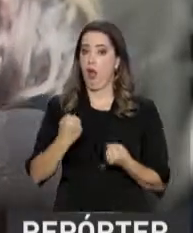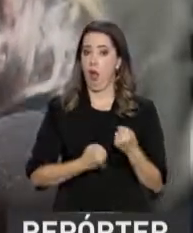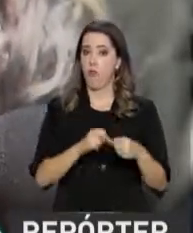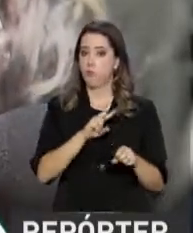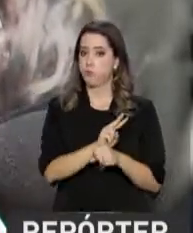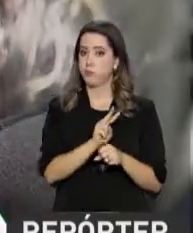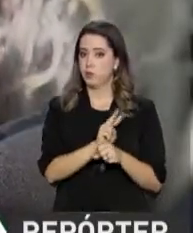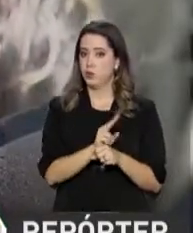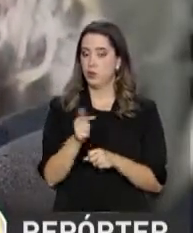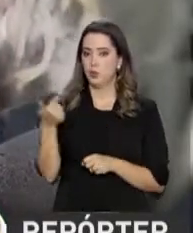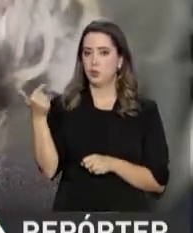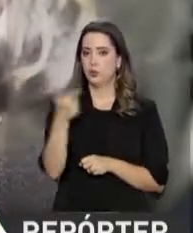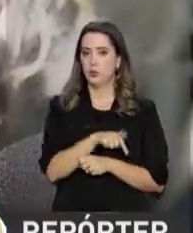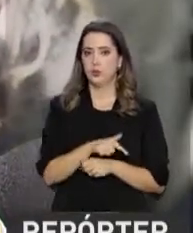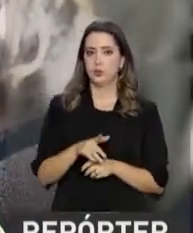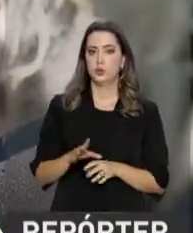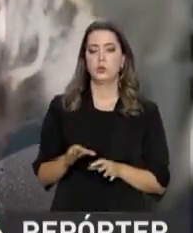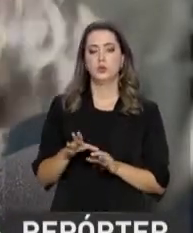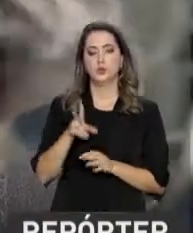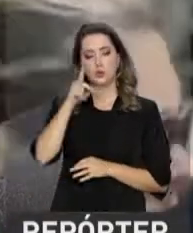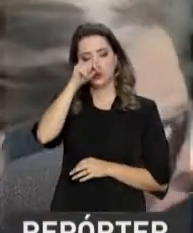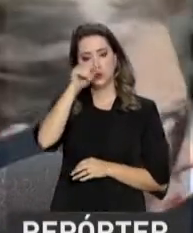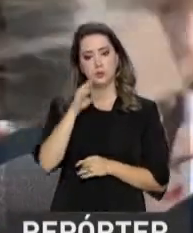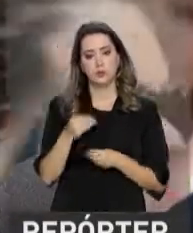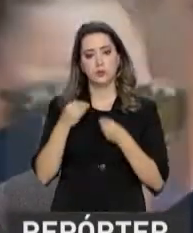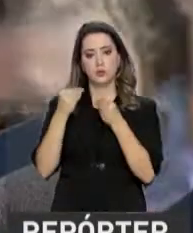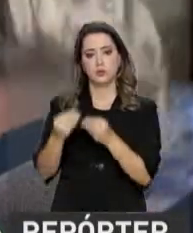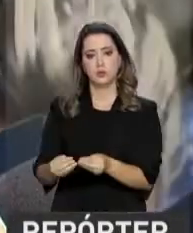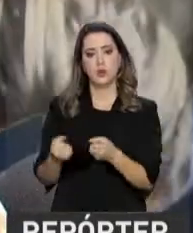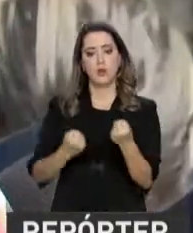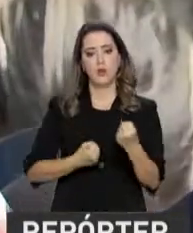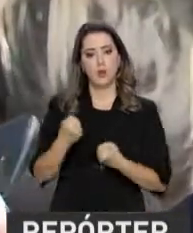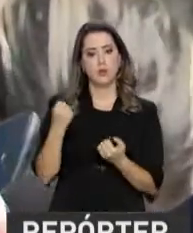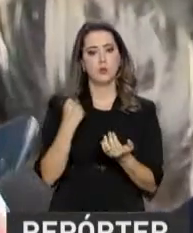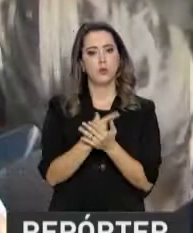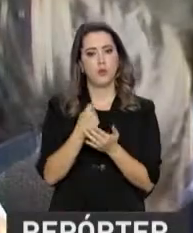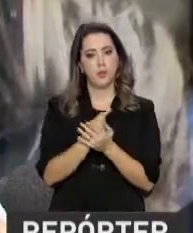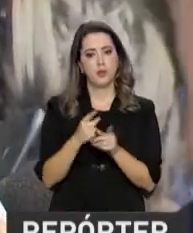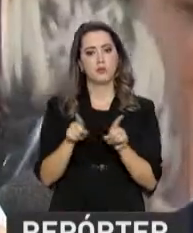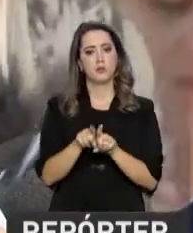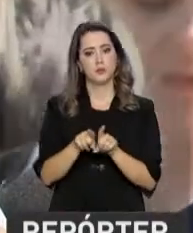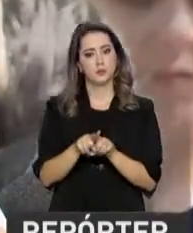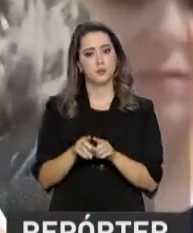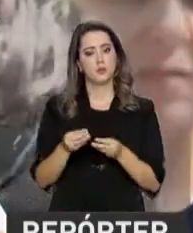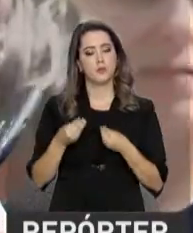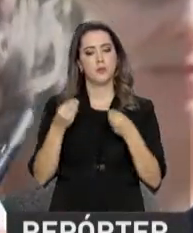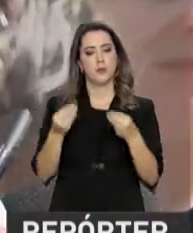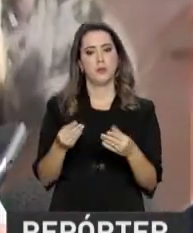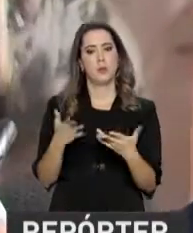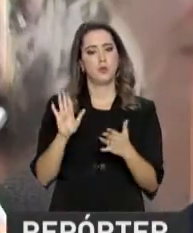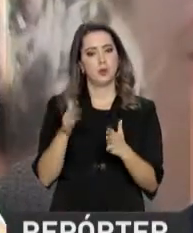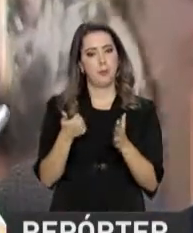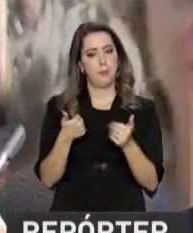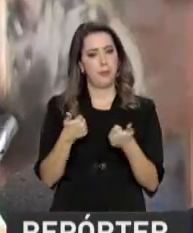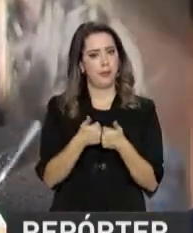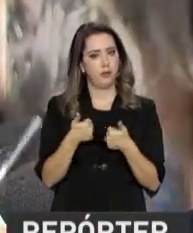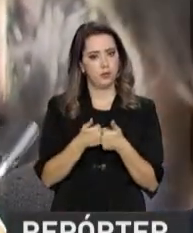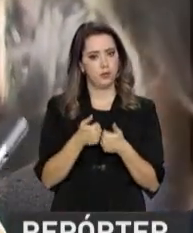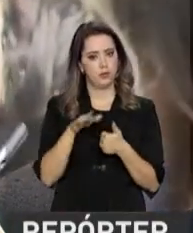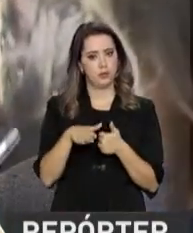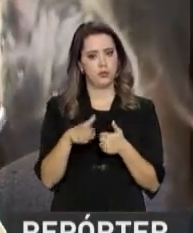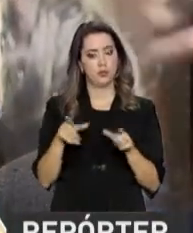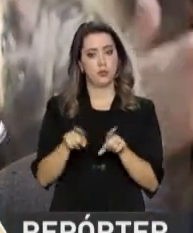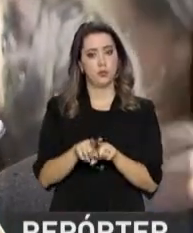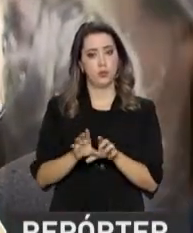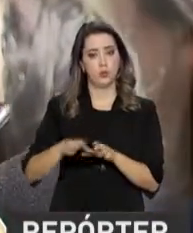serão dados, outros reforços virão, viaturas ainda estão sendo adquiridas também para serem entregues e em breve a frota das